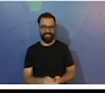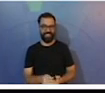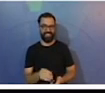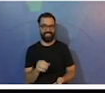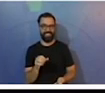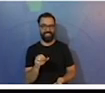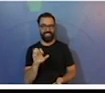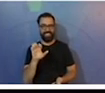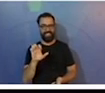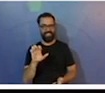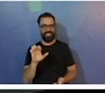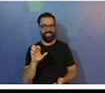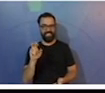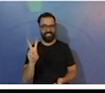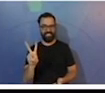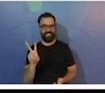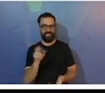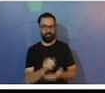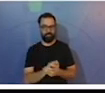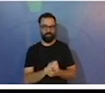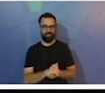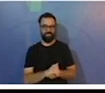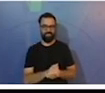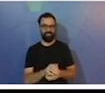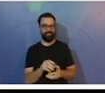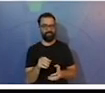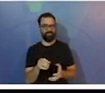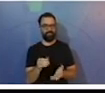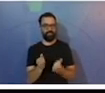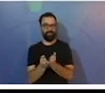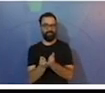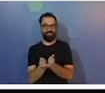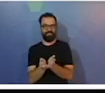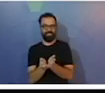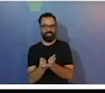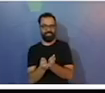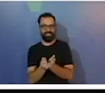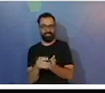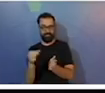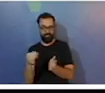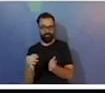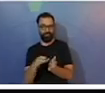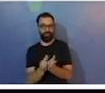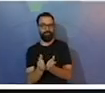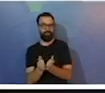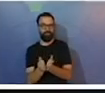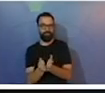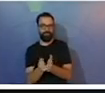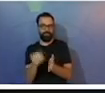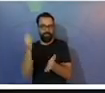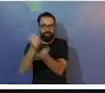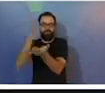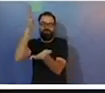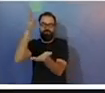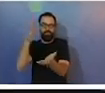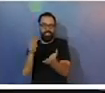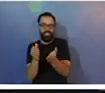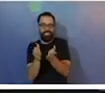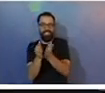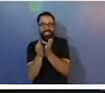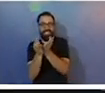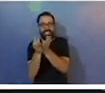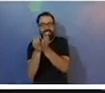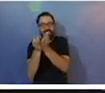vamos no E2. E2, pessoal. Será que ela acertou? É lógico, né? Olha o fim